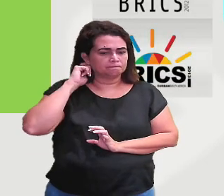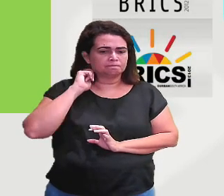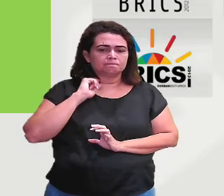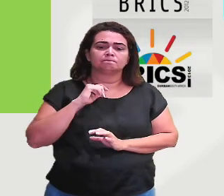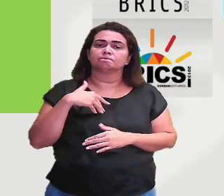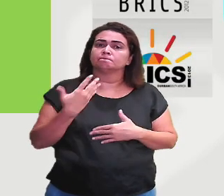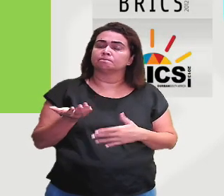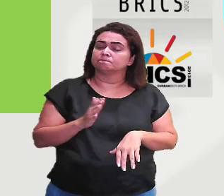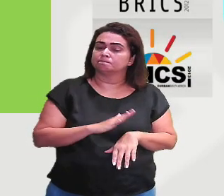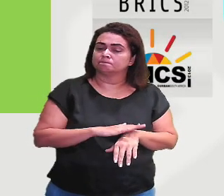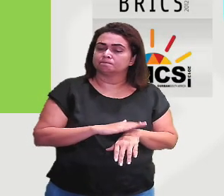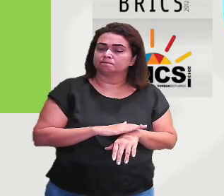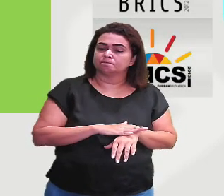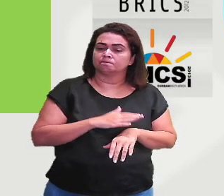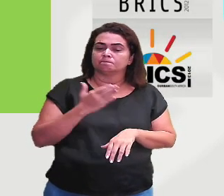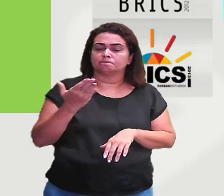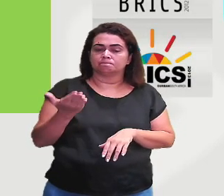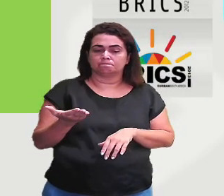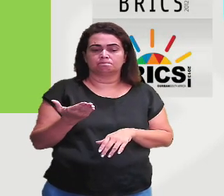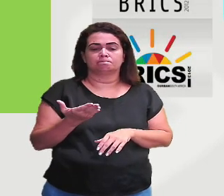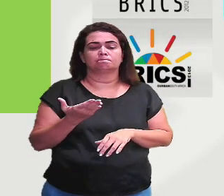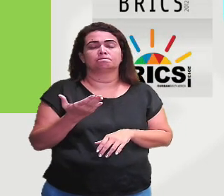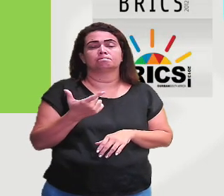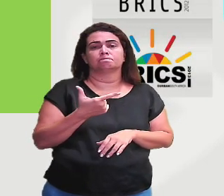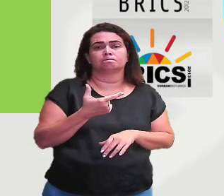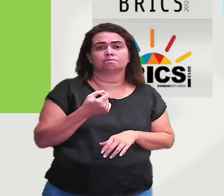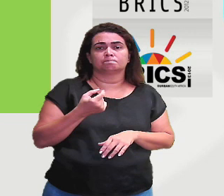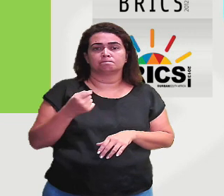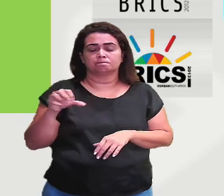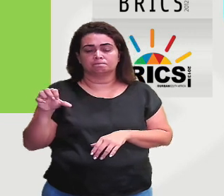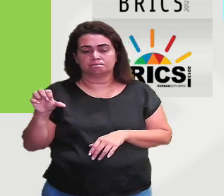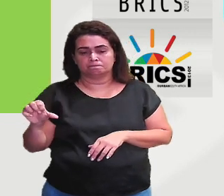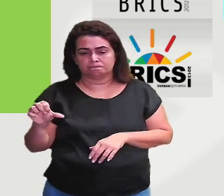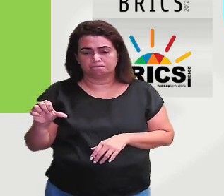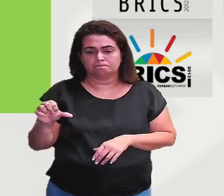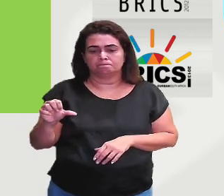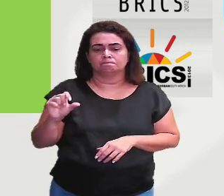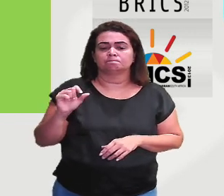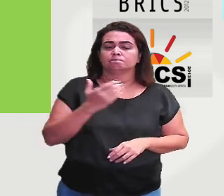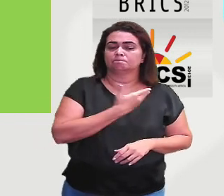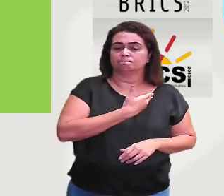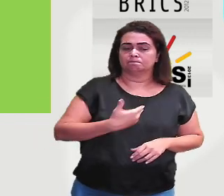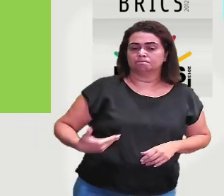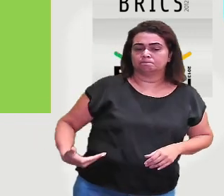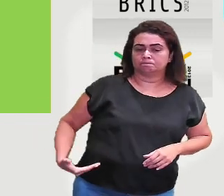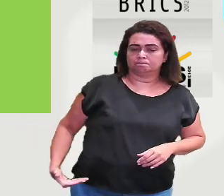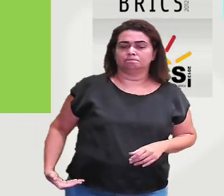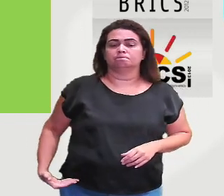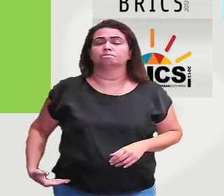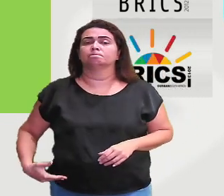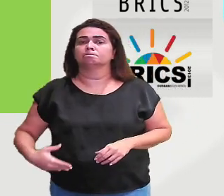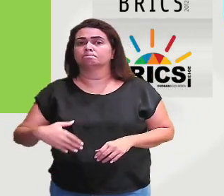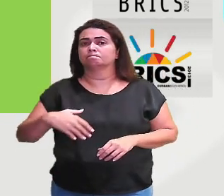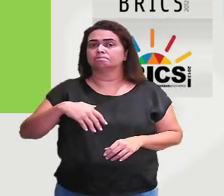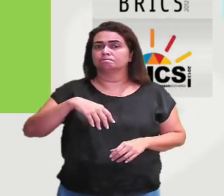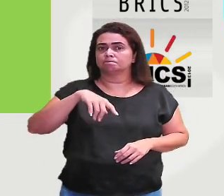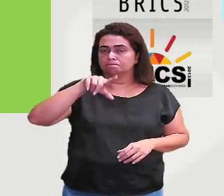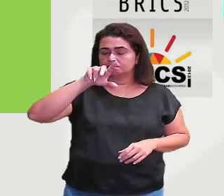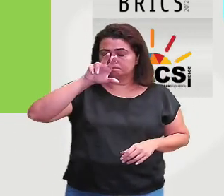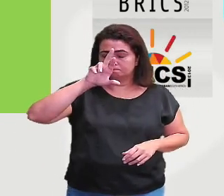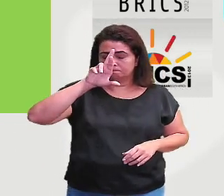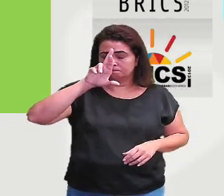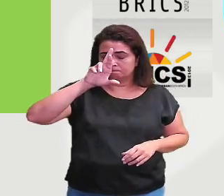nesse momento, nós vamos ter que desde 2009 os chefes do Estado e do governo do BRICS eles começaram a se encontrar anualmente. Nos últimos